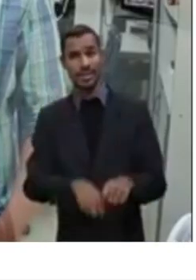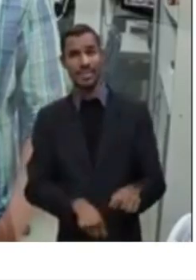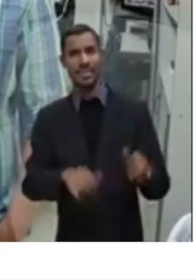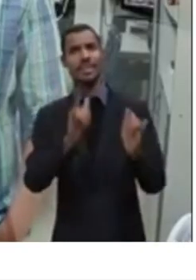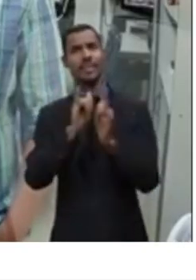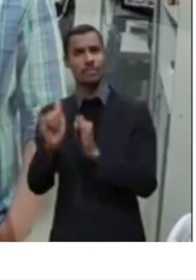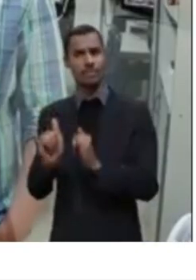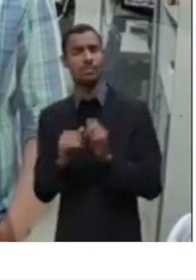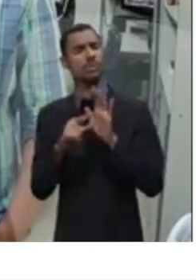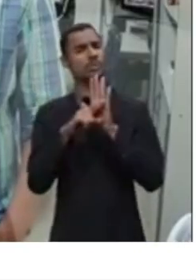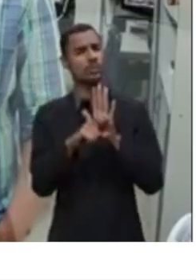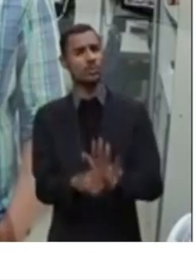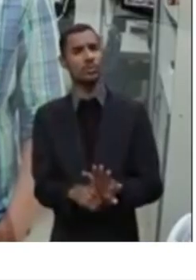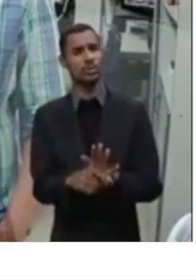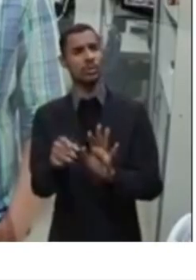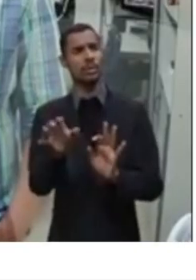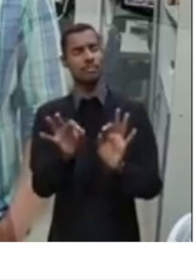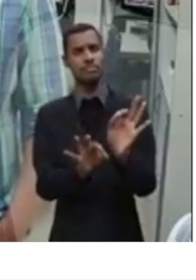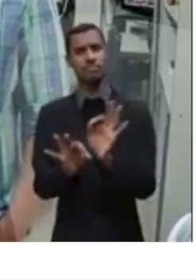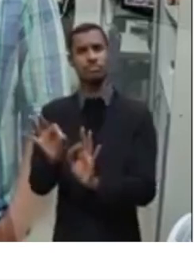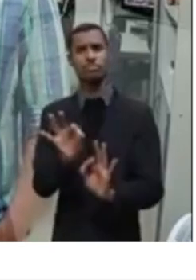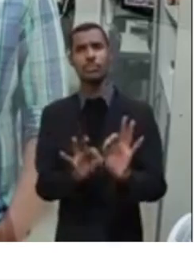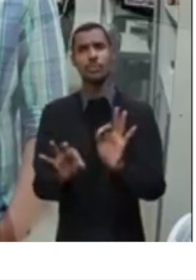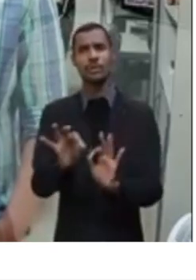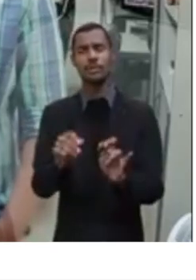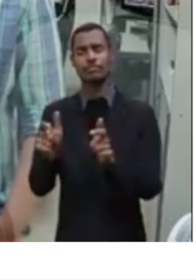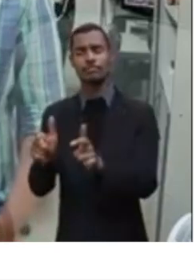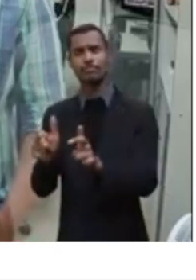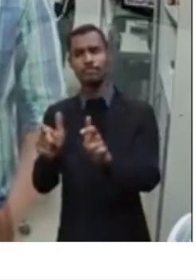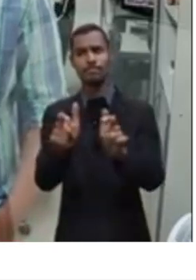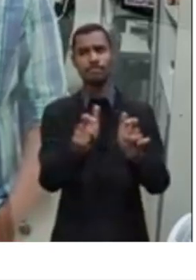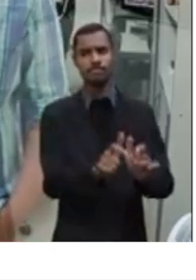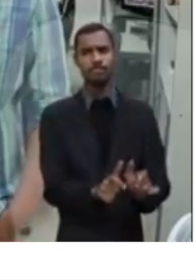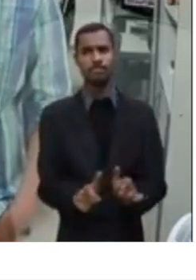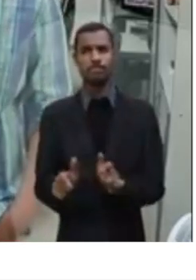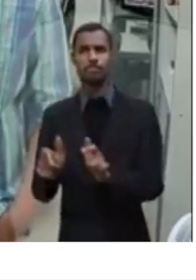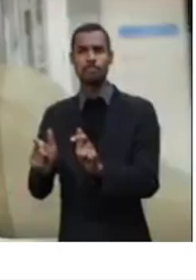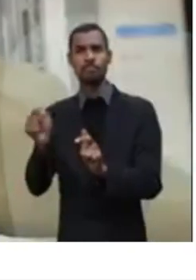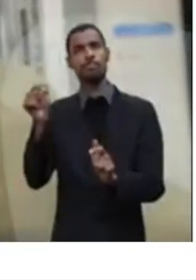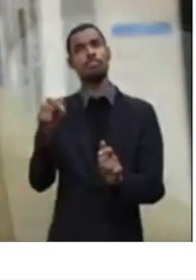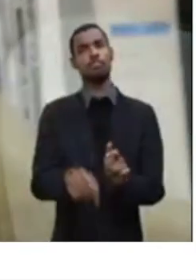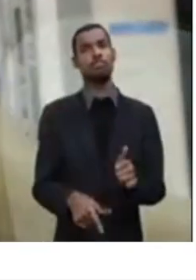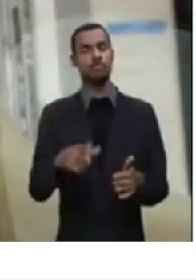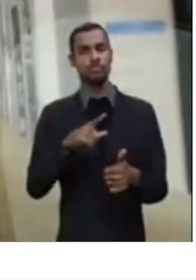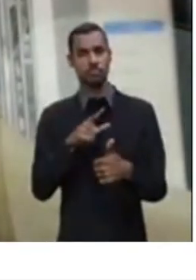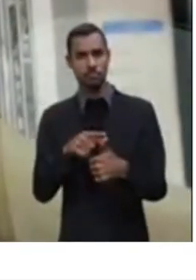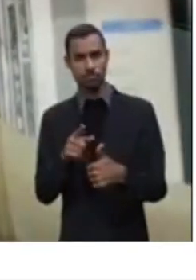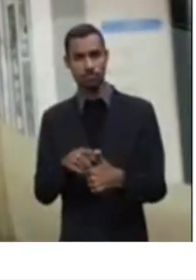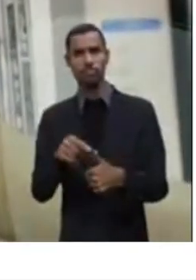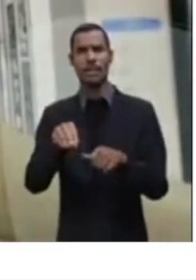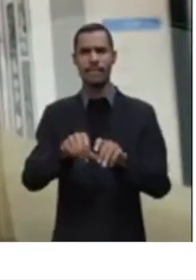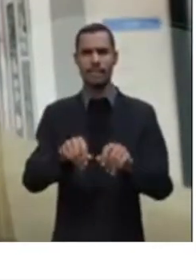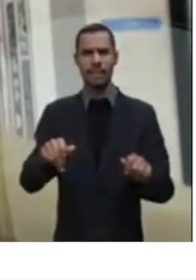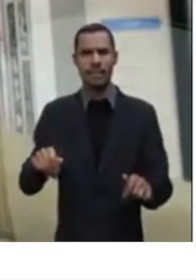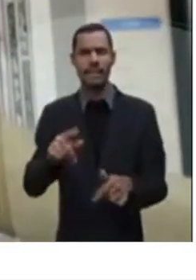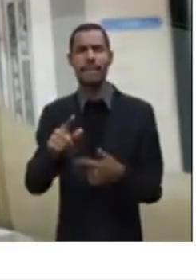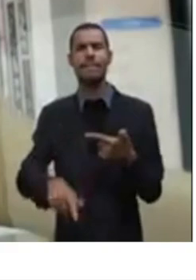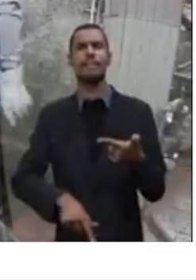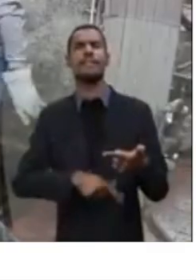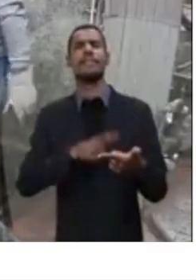vão servir para a gente montar perfis, né? E dentro desses perfis a gente vai ter a resistência do solo,